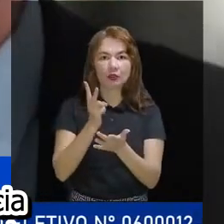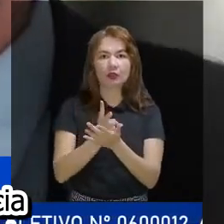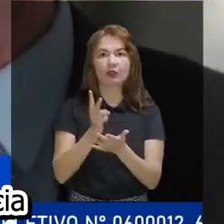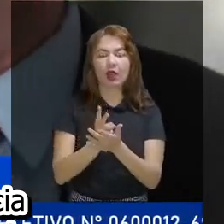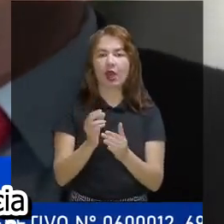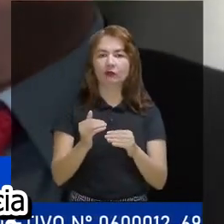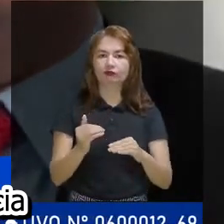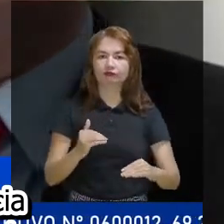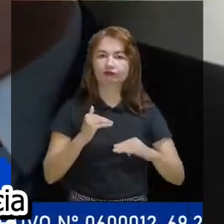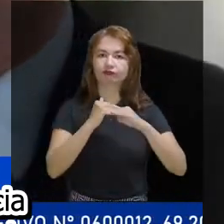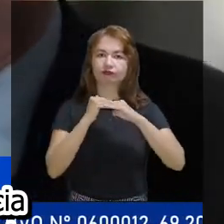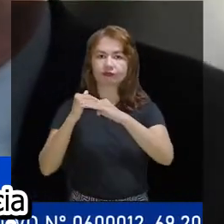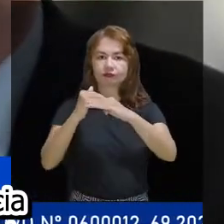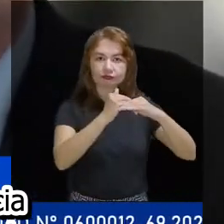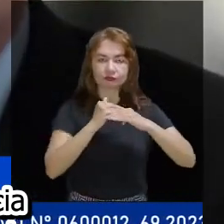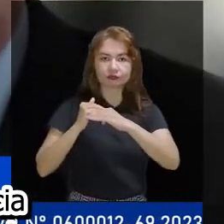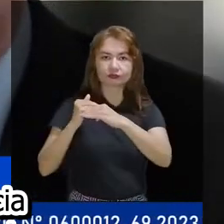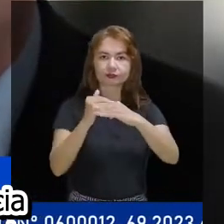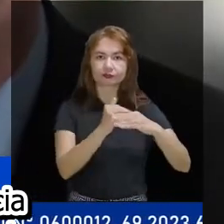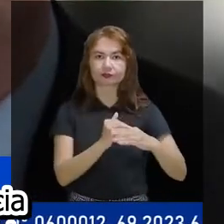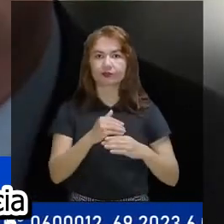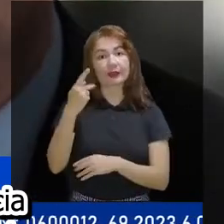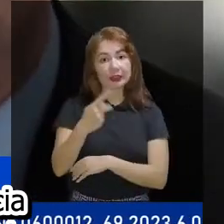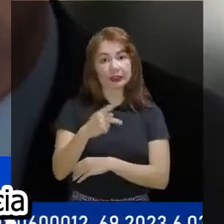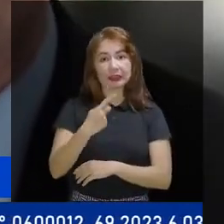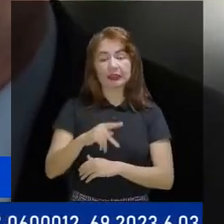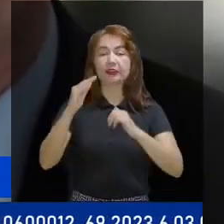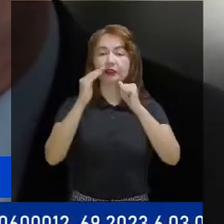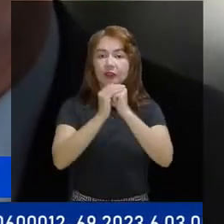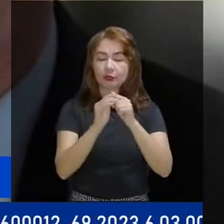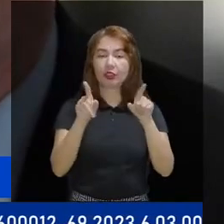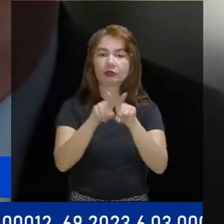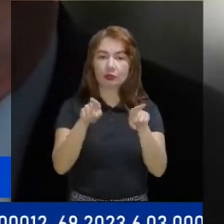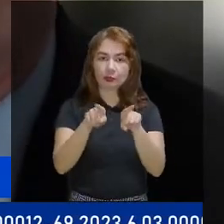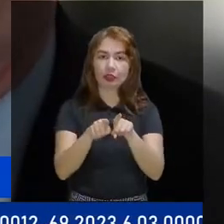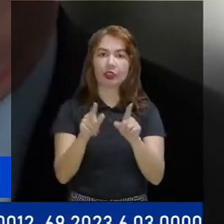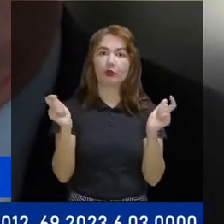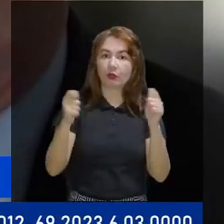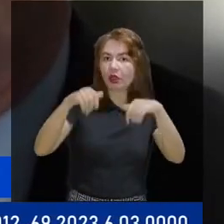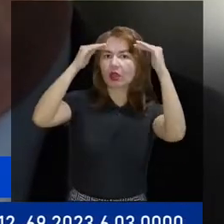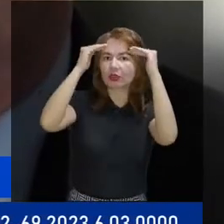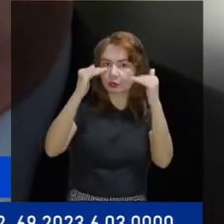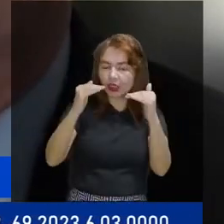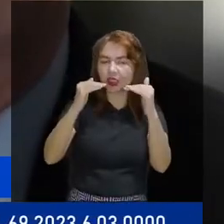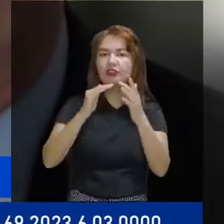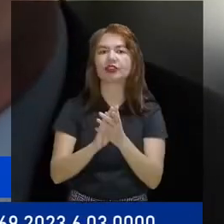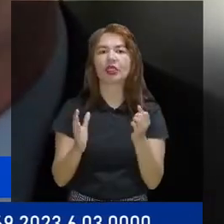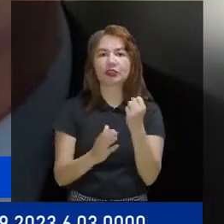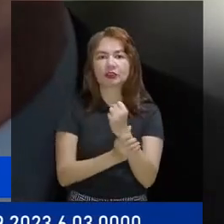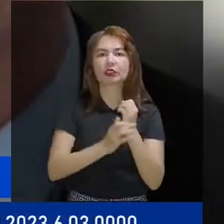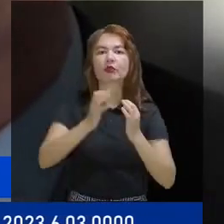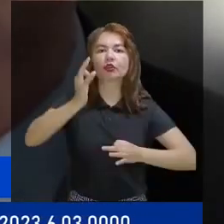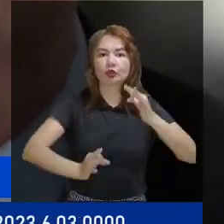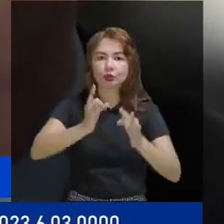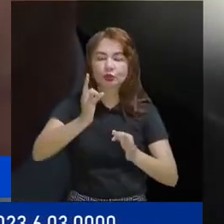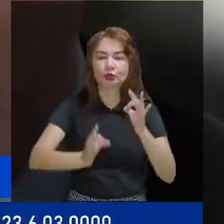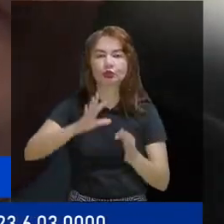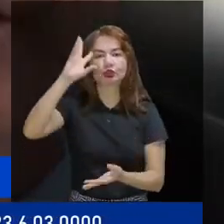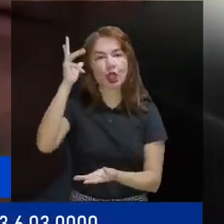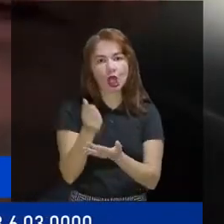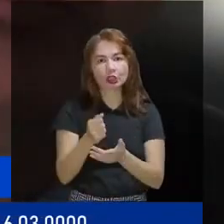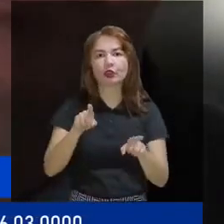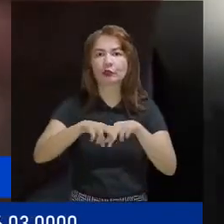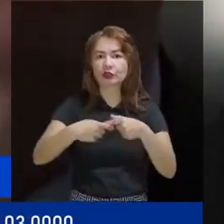coerência com o mais recente precedente deste Tribunal Regional Eleitoral e para que se respeite o princípio da segurança jurídica das